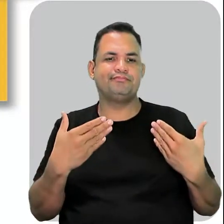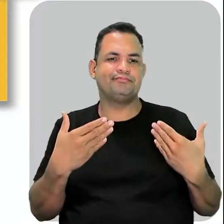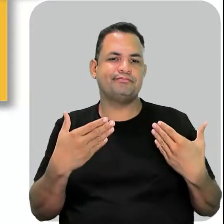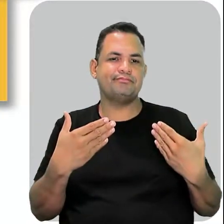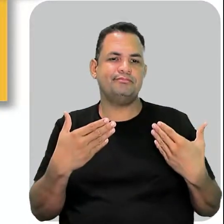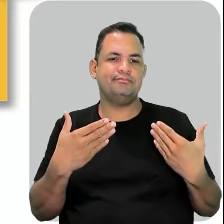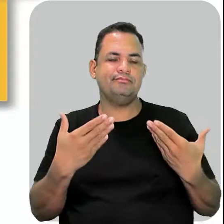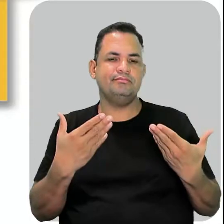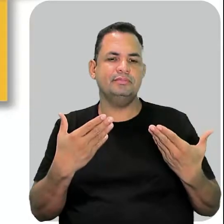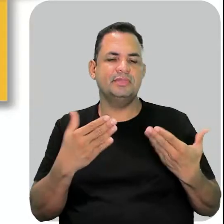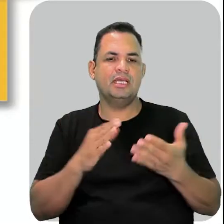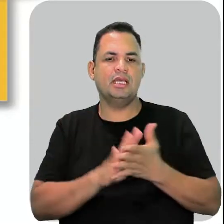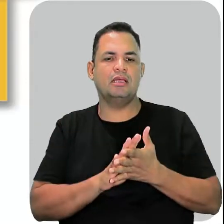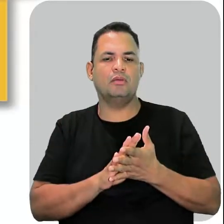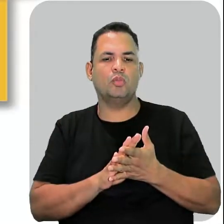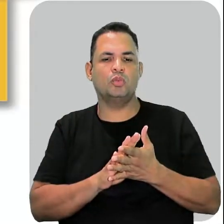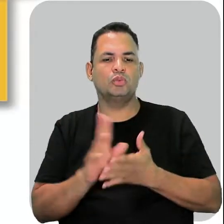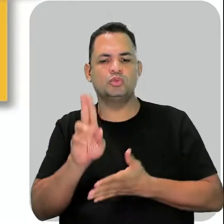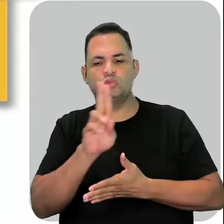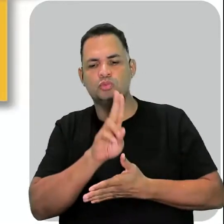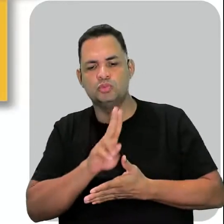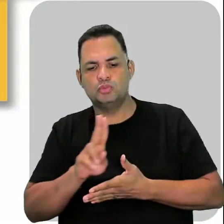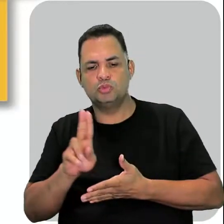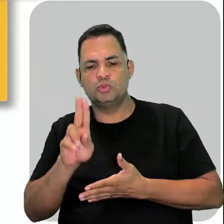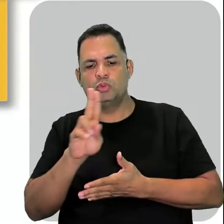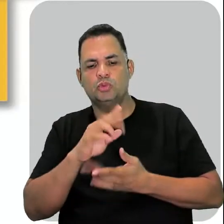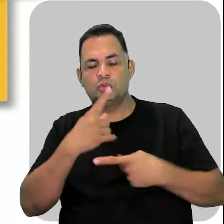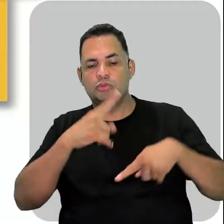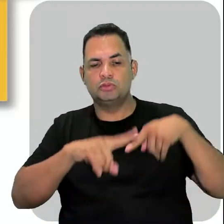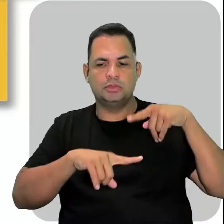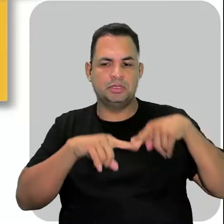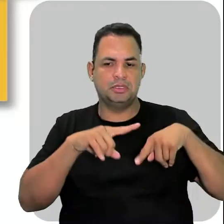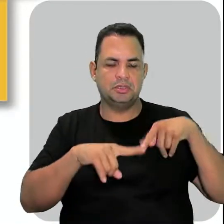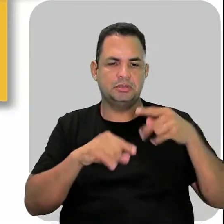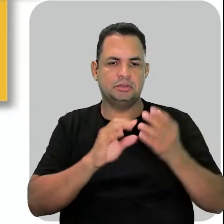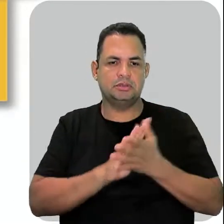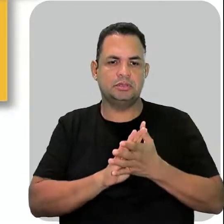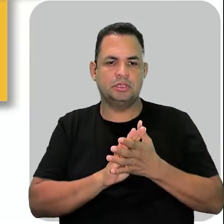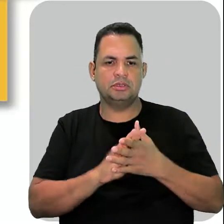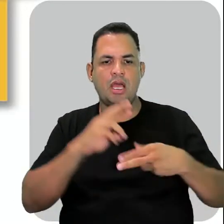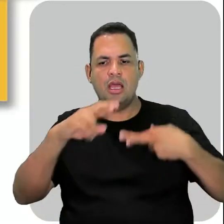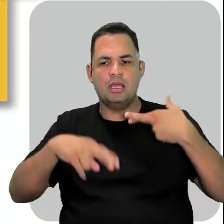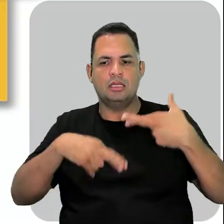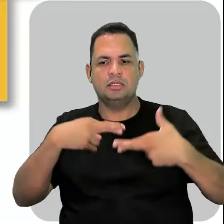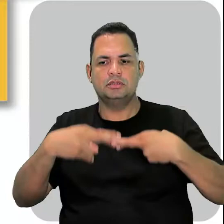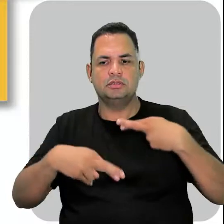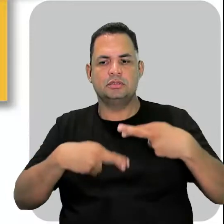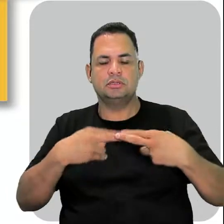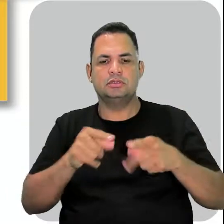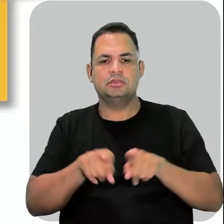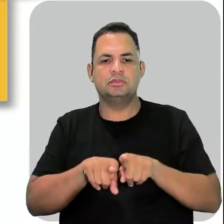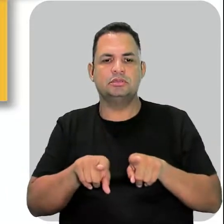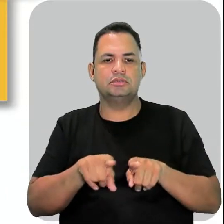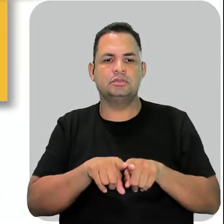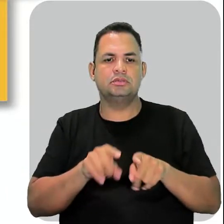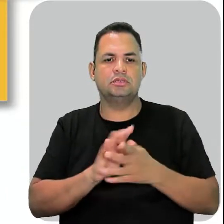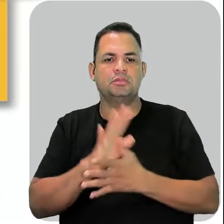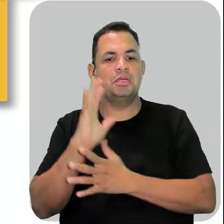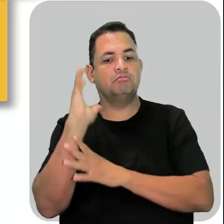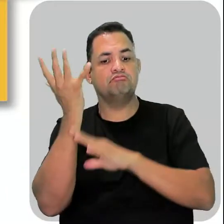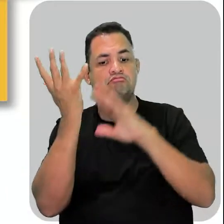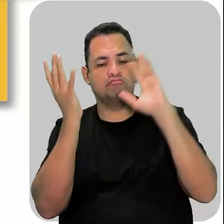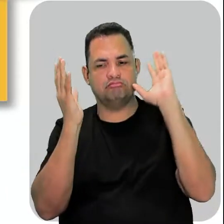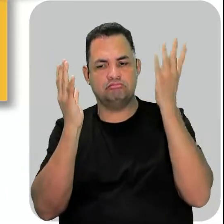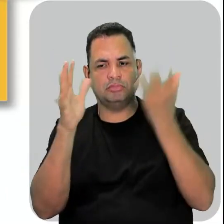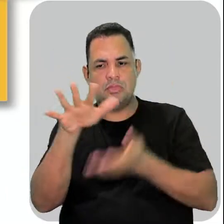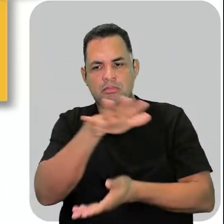que requerem a questão do uso destes materiais, da reciclagem e da questão do meio ambiente